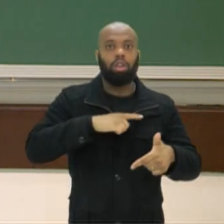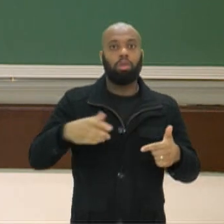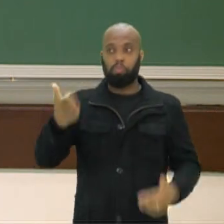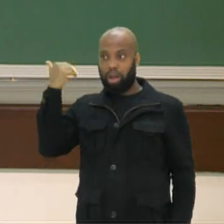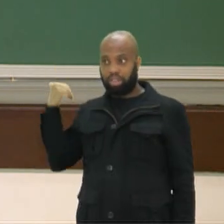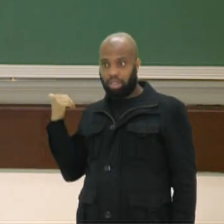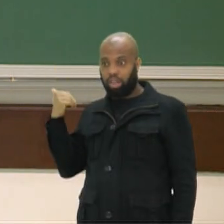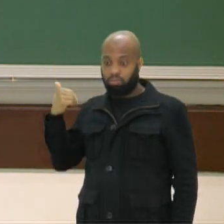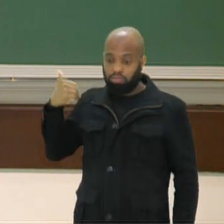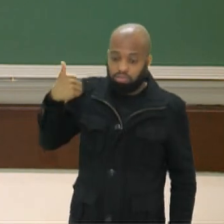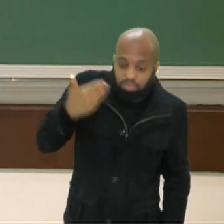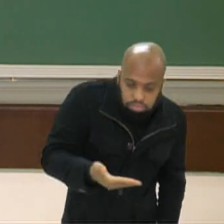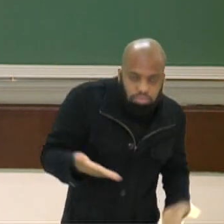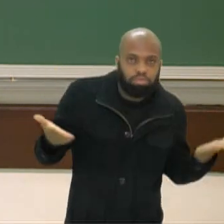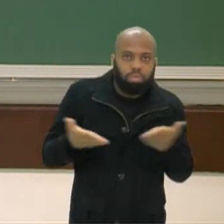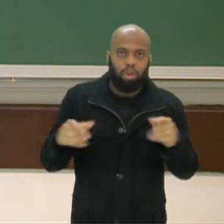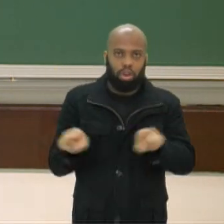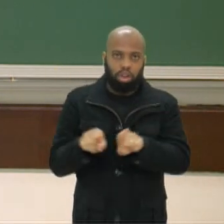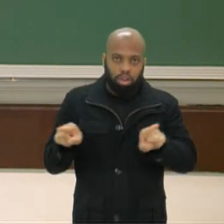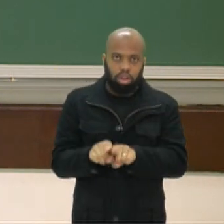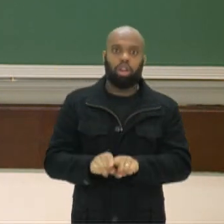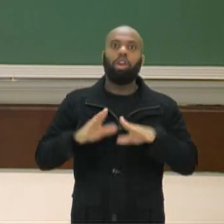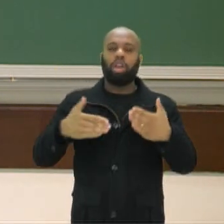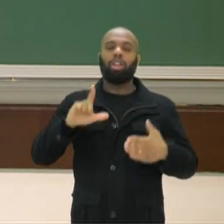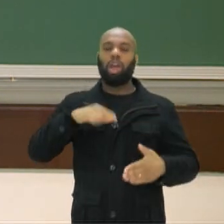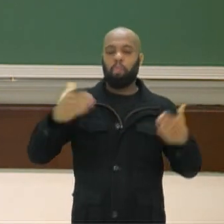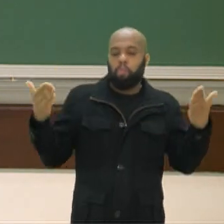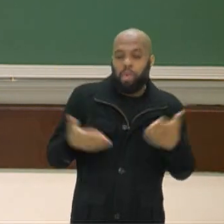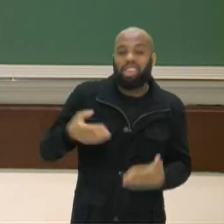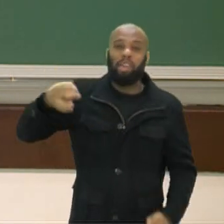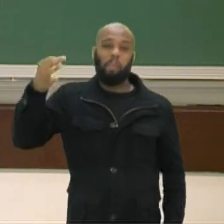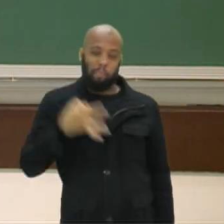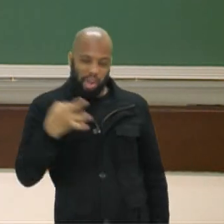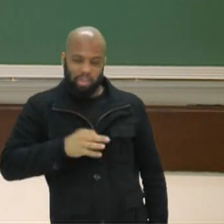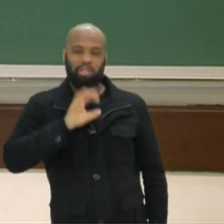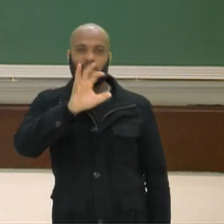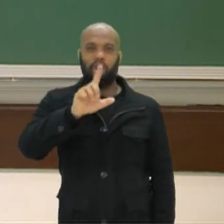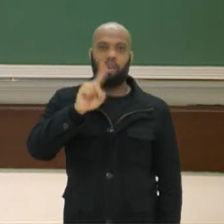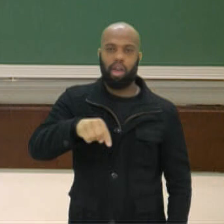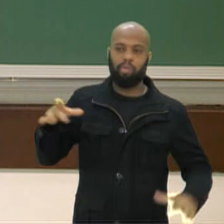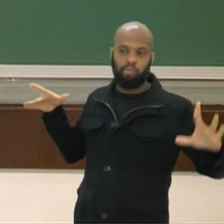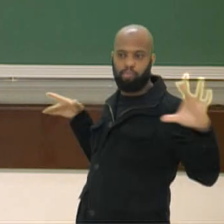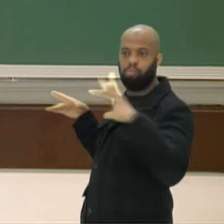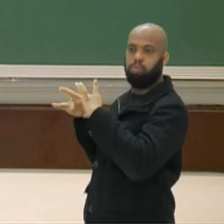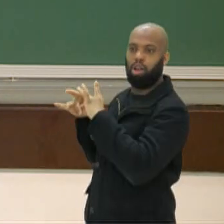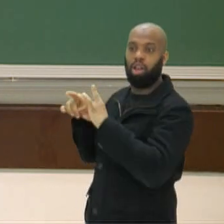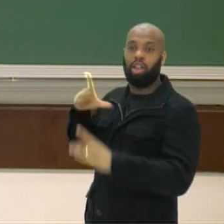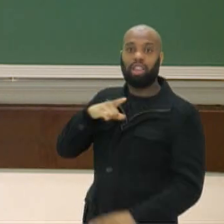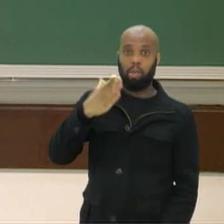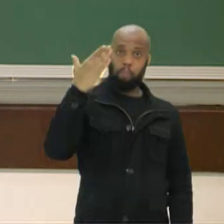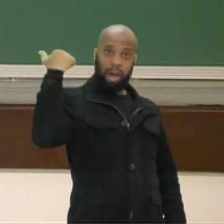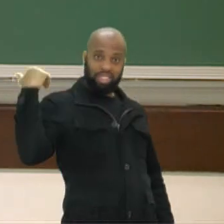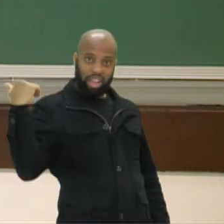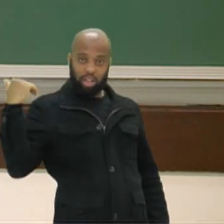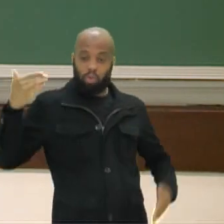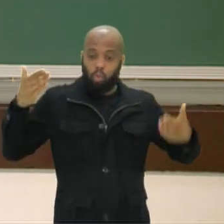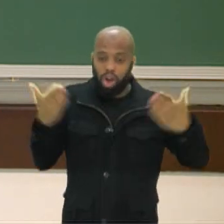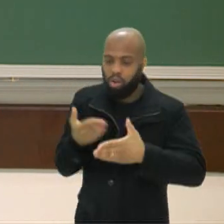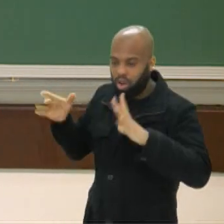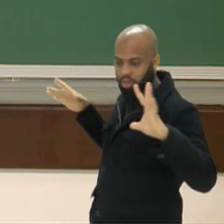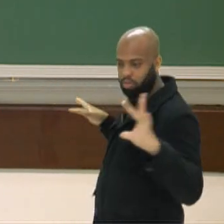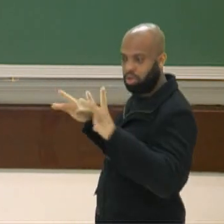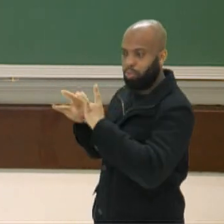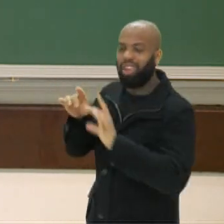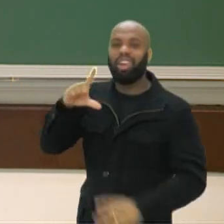passado, no presente. Então, o presente perfeito é justamente isso, essa conexão entre passado e